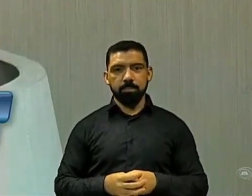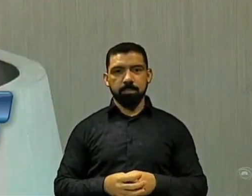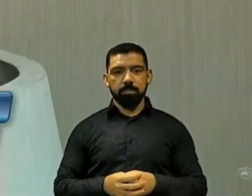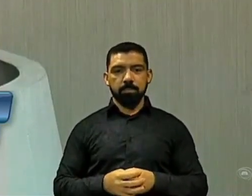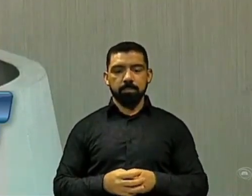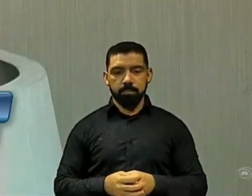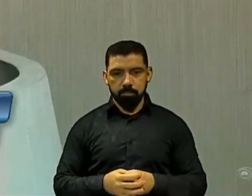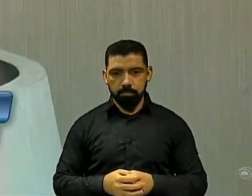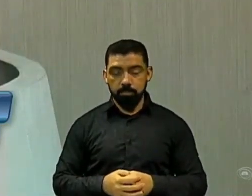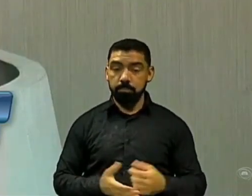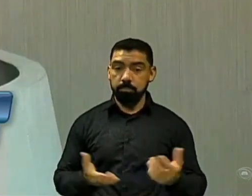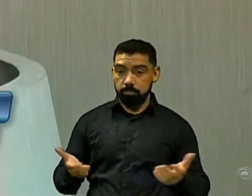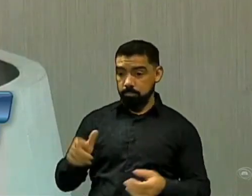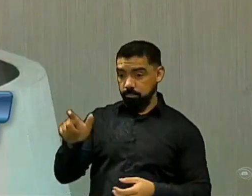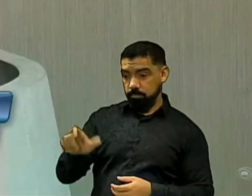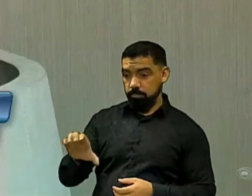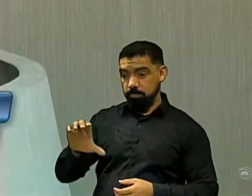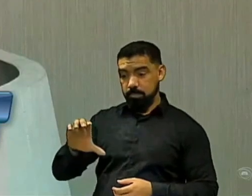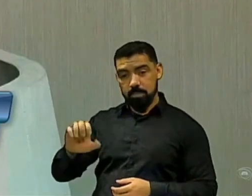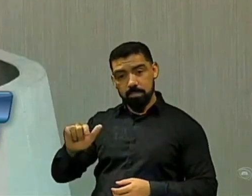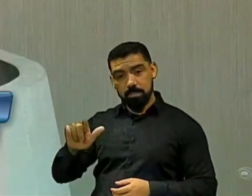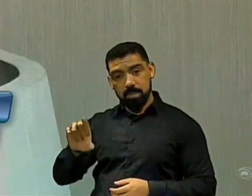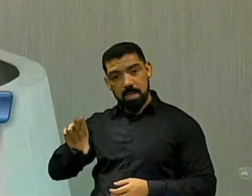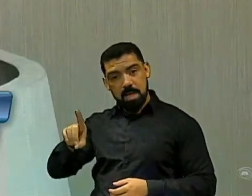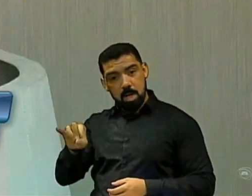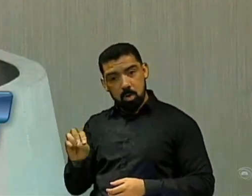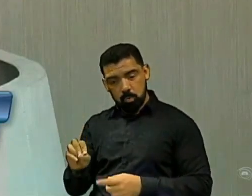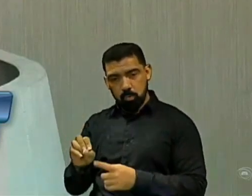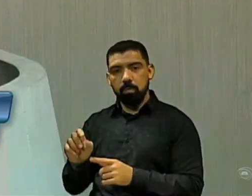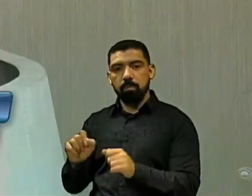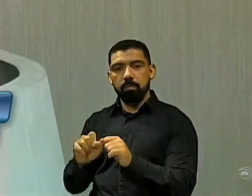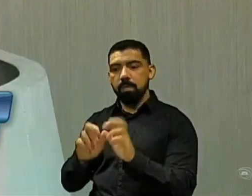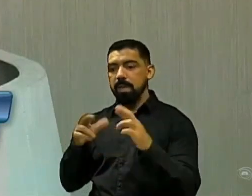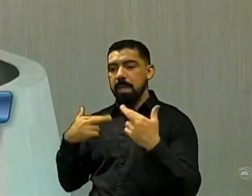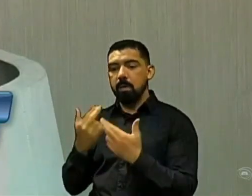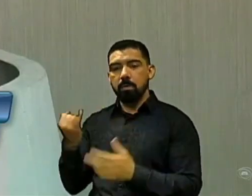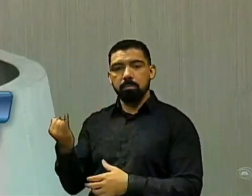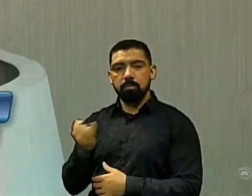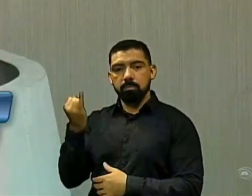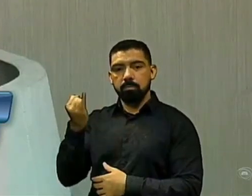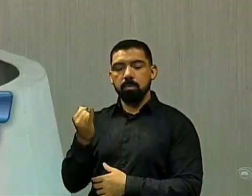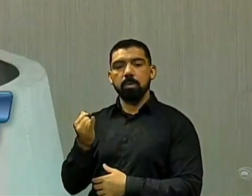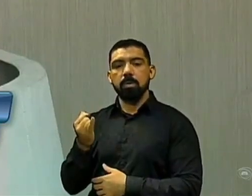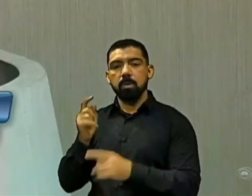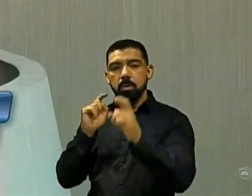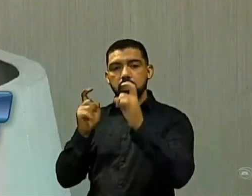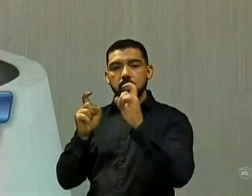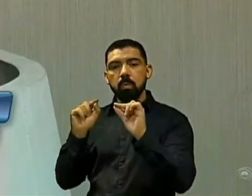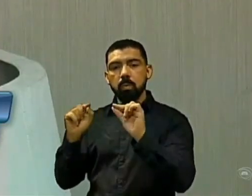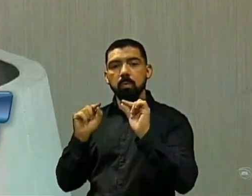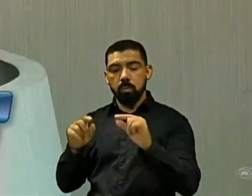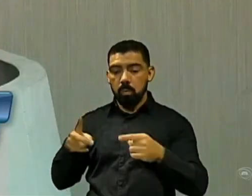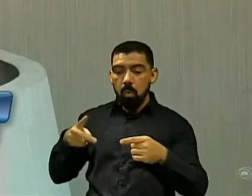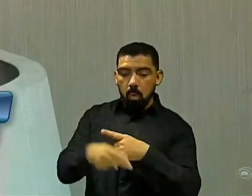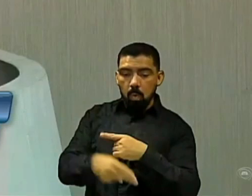audiência grande, discutindo e debatendo o corte, o afastamento,